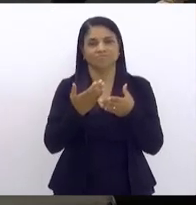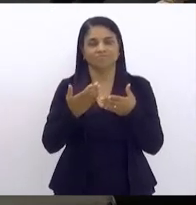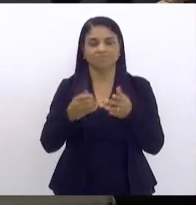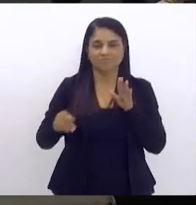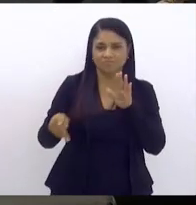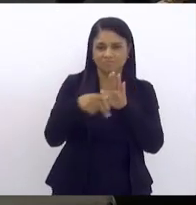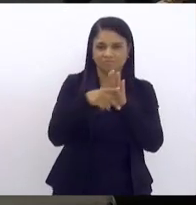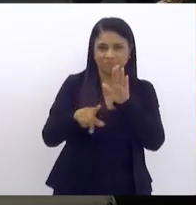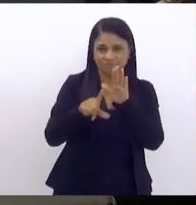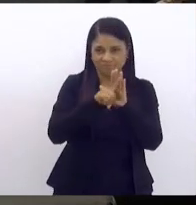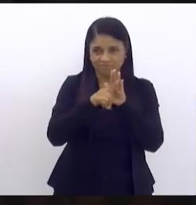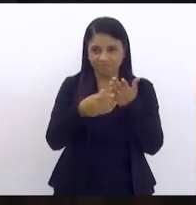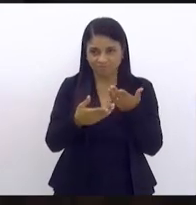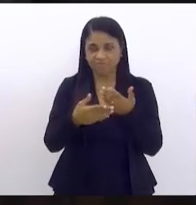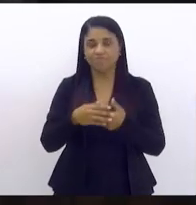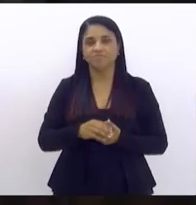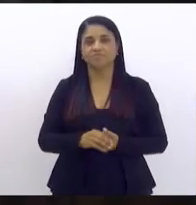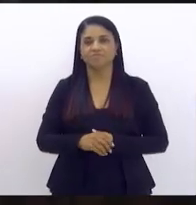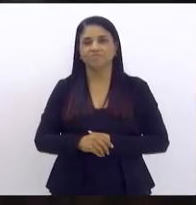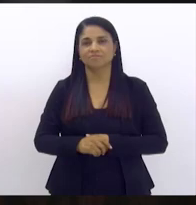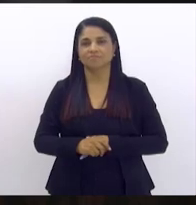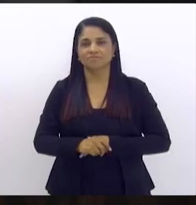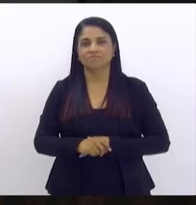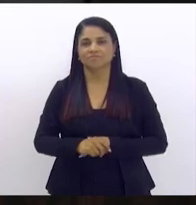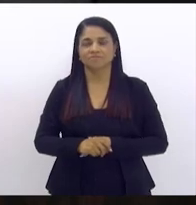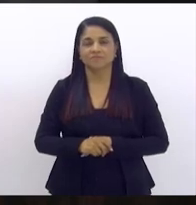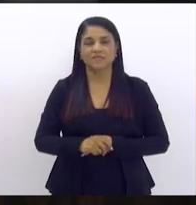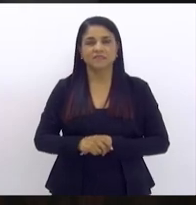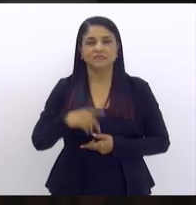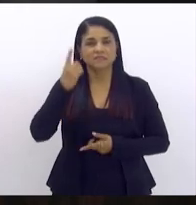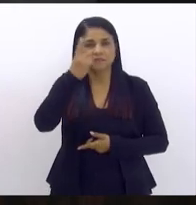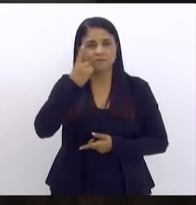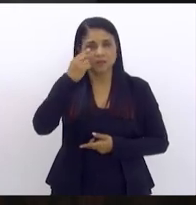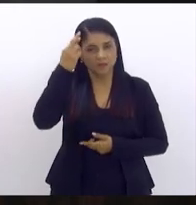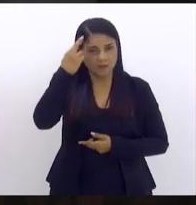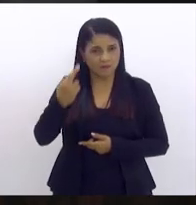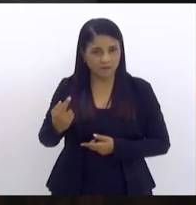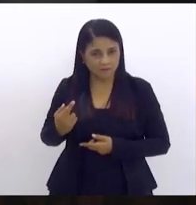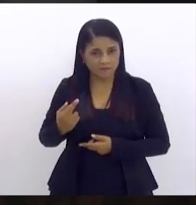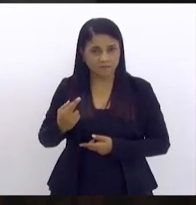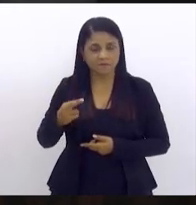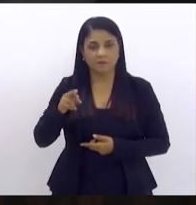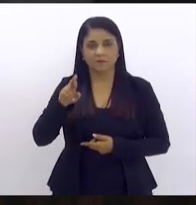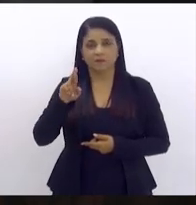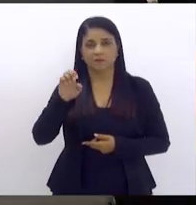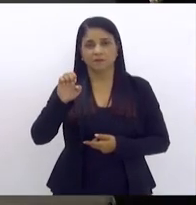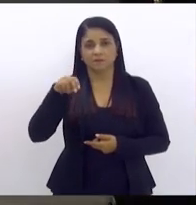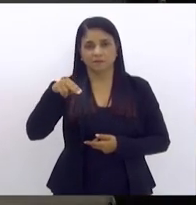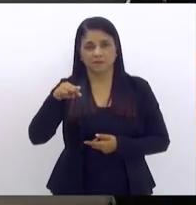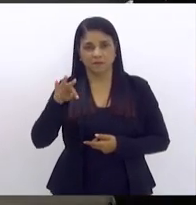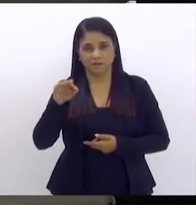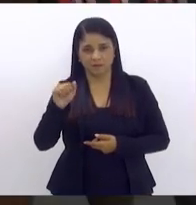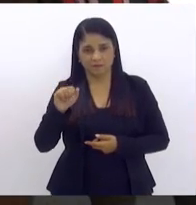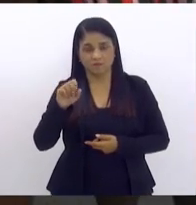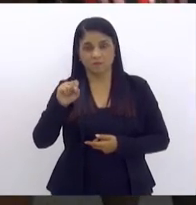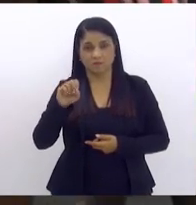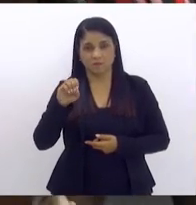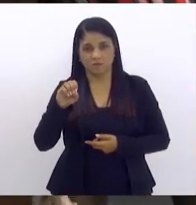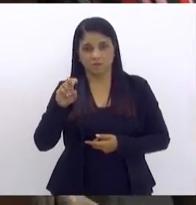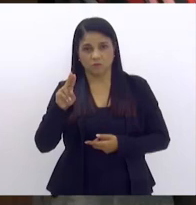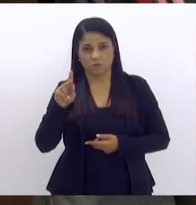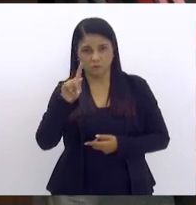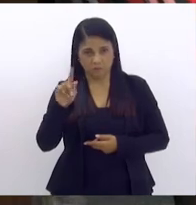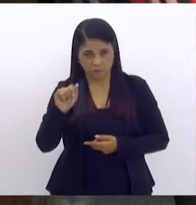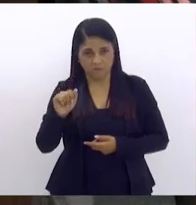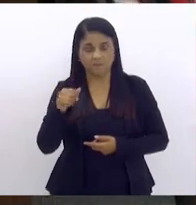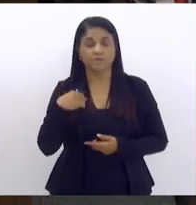nossa nobre deputada... Ela está na frente. Tá, Renata Souza. Senhor presidente, muito rápido,